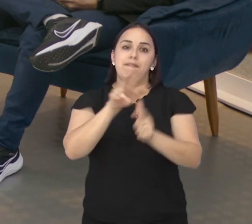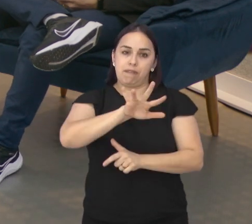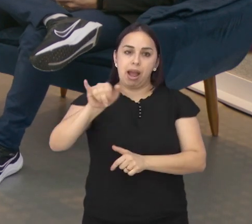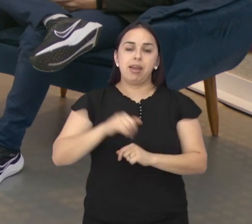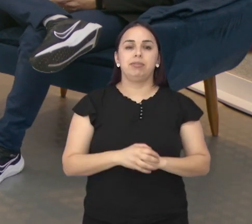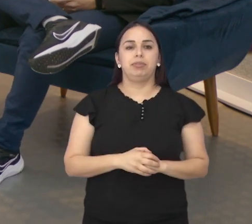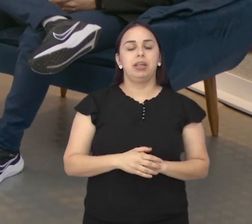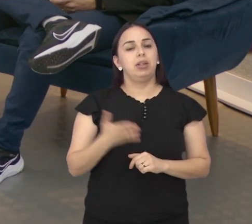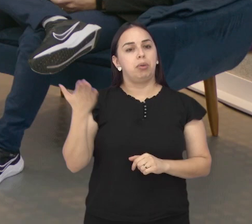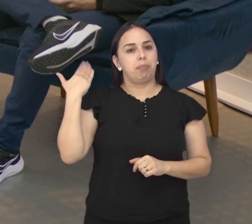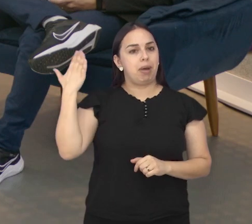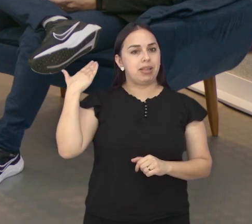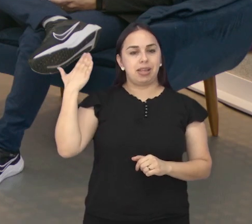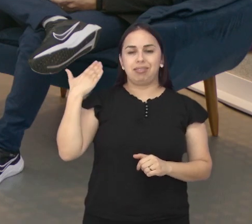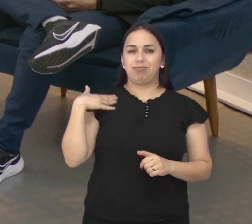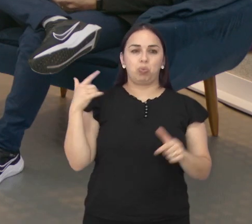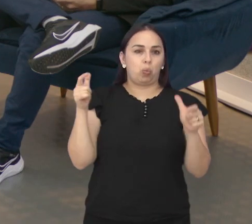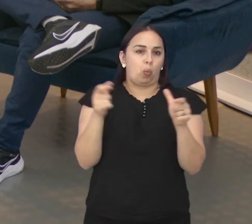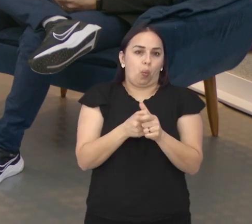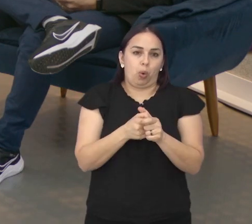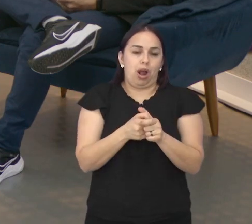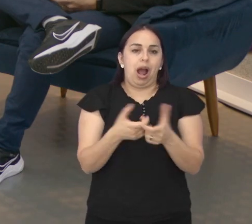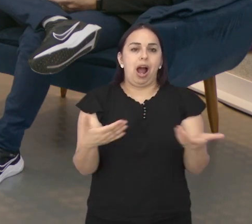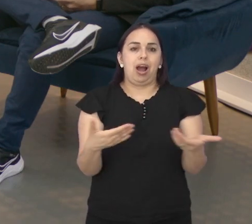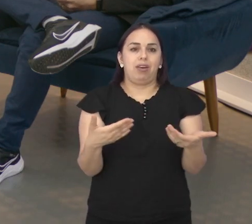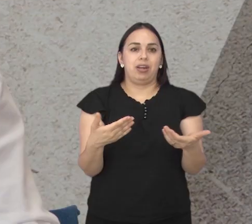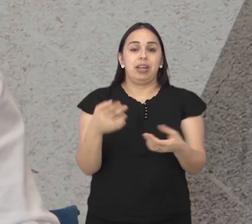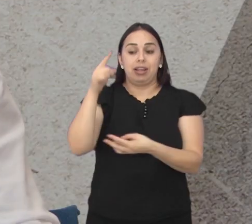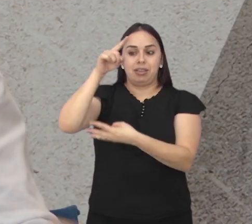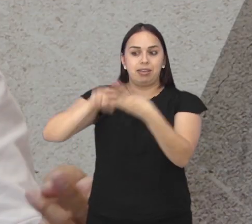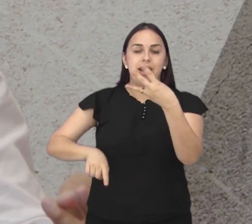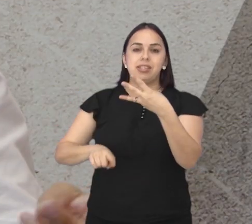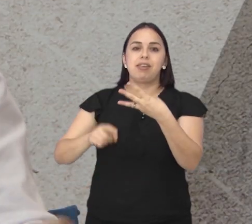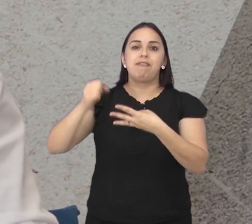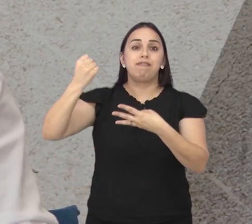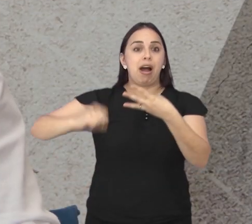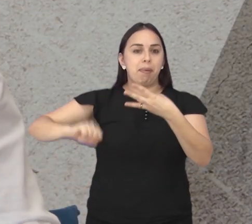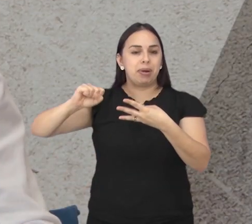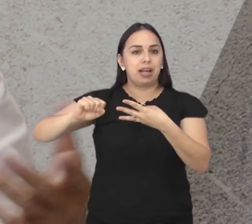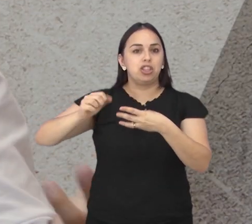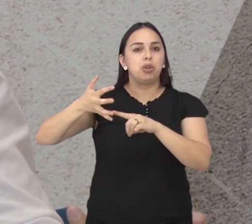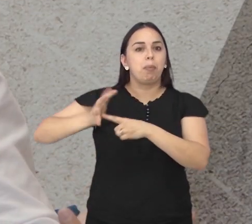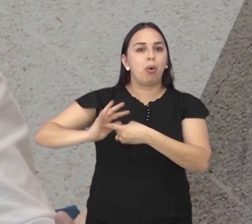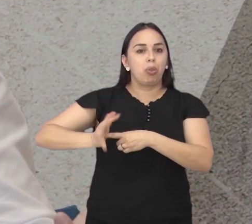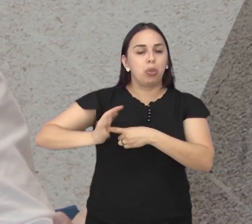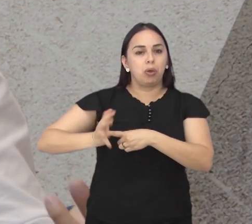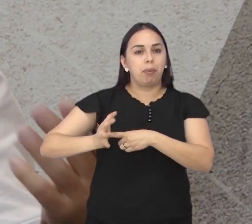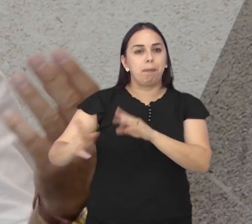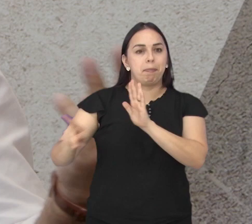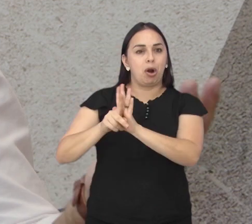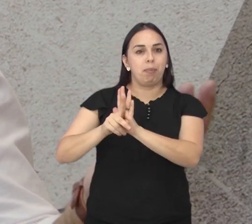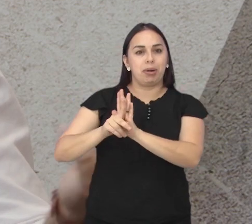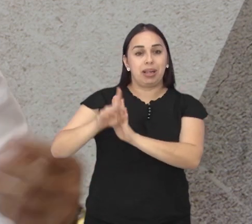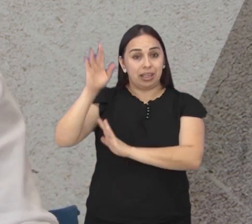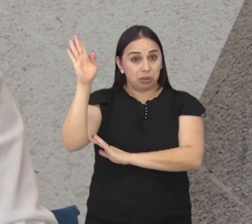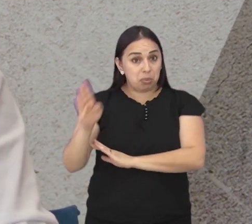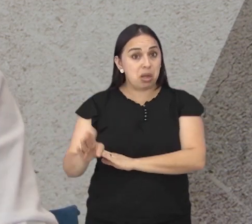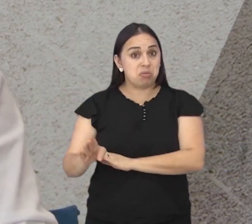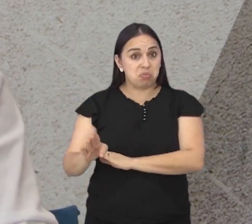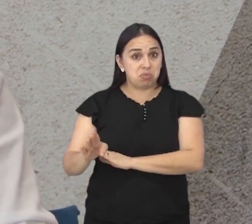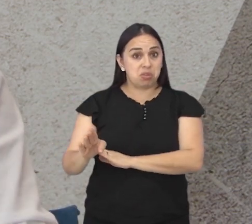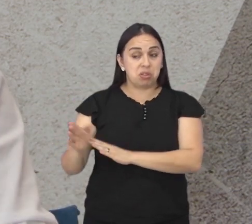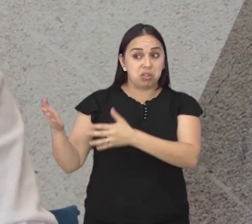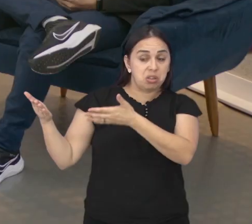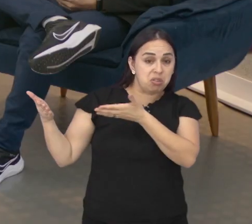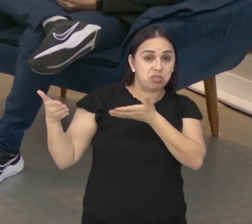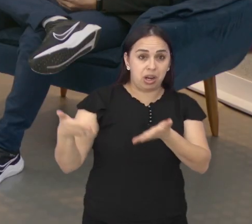não tinha motores especificamente para carro elétrico no Brasil. Hoje nós temos 3 fábricas de motor e mais 2 fábricas de